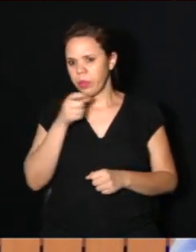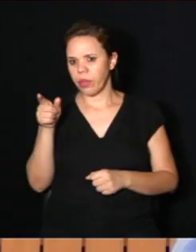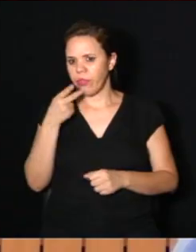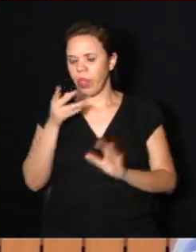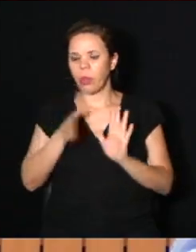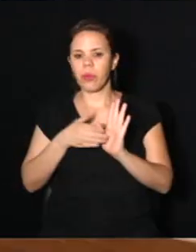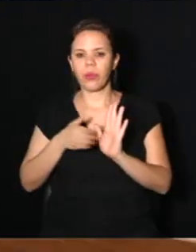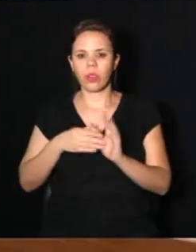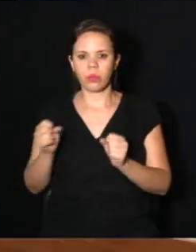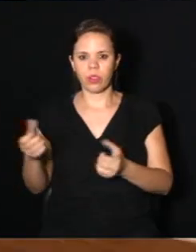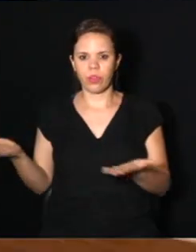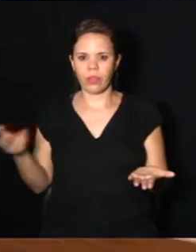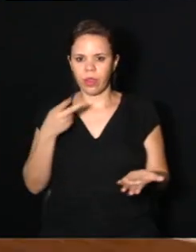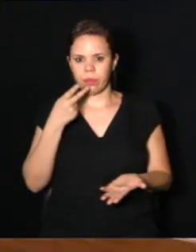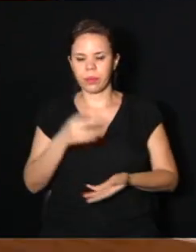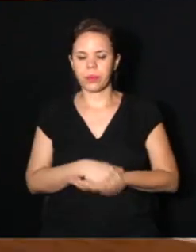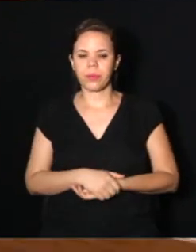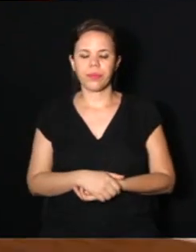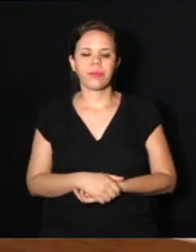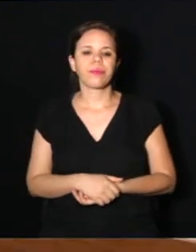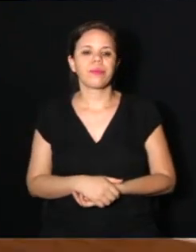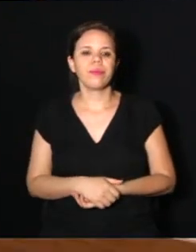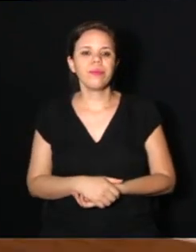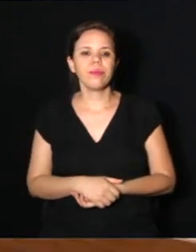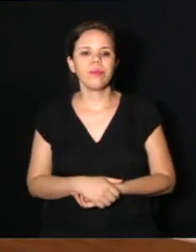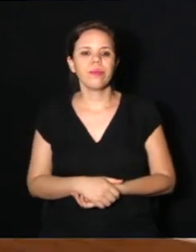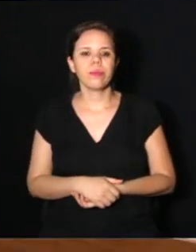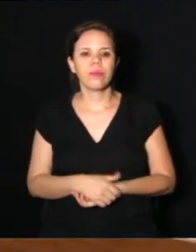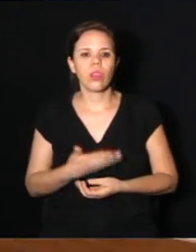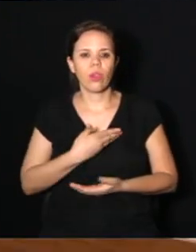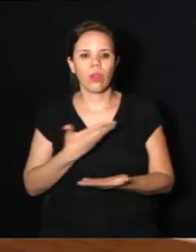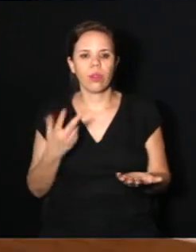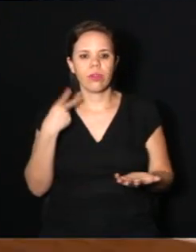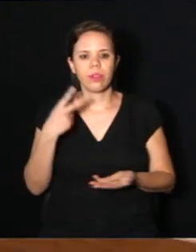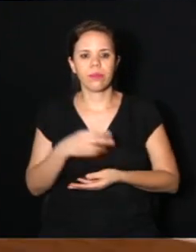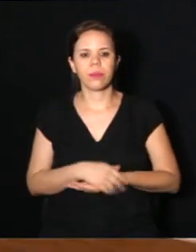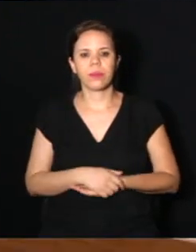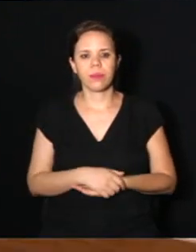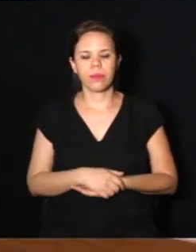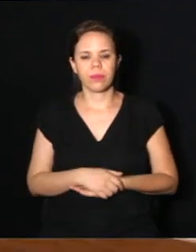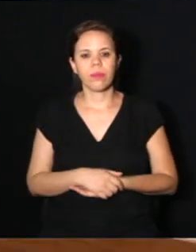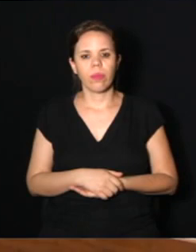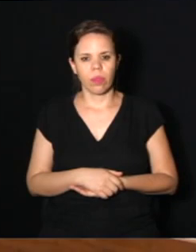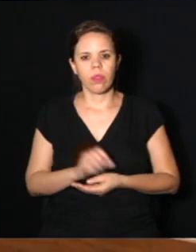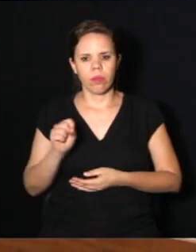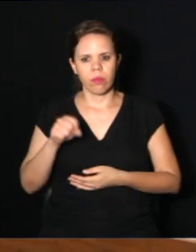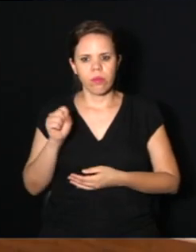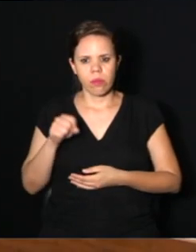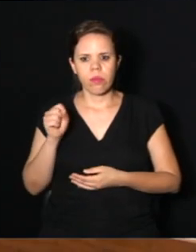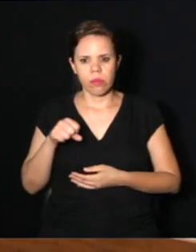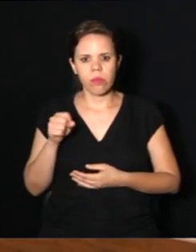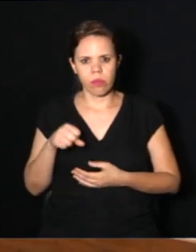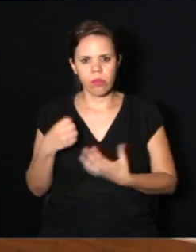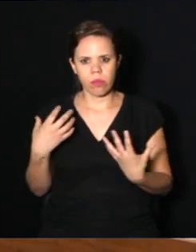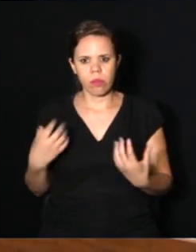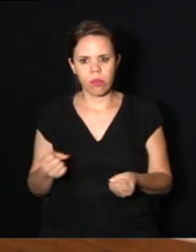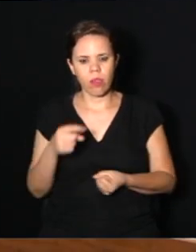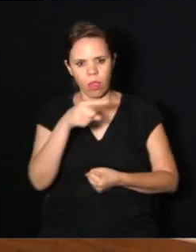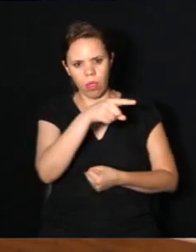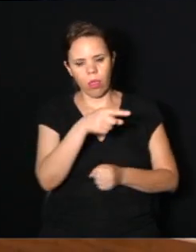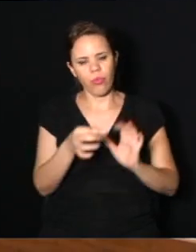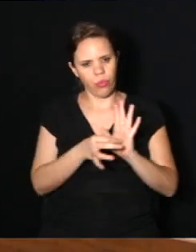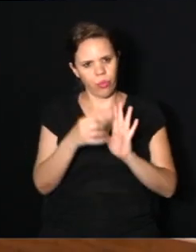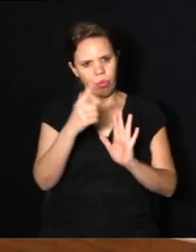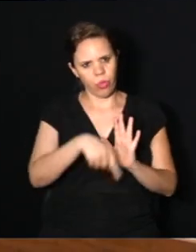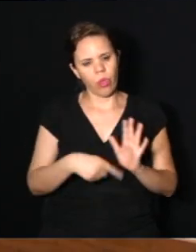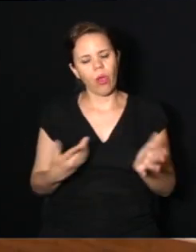proposta de encaminhamento, acho que é importante a gente ouvir aqui o encaminhamento dos colegas vereadores. Eu acolho a